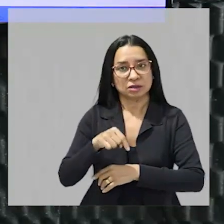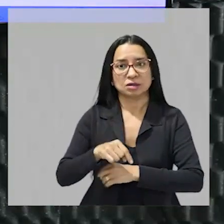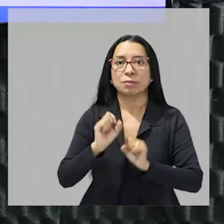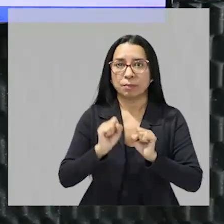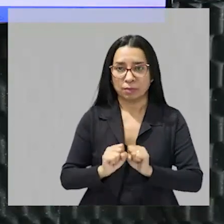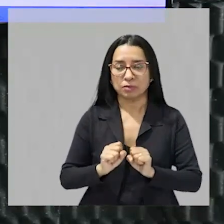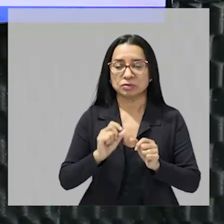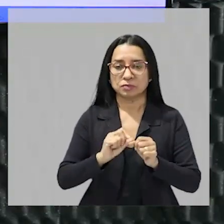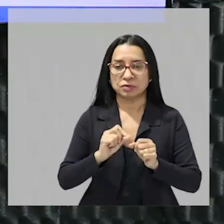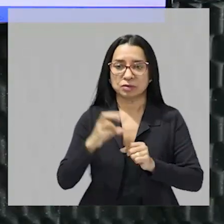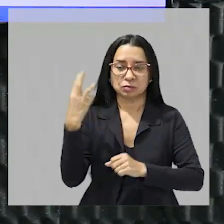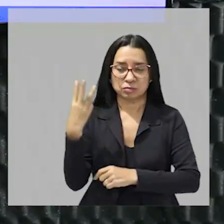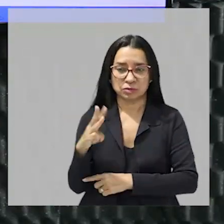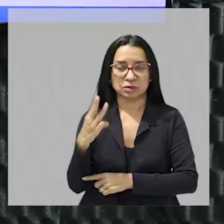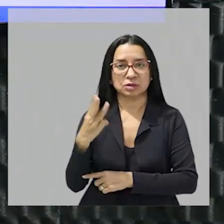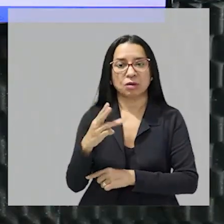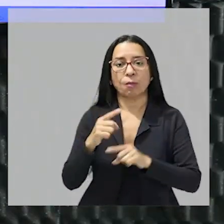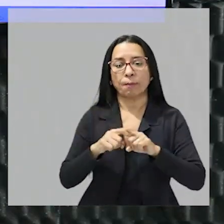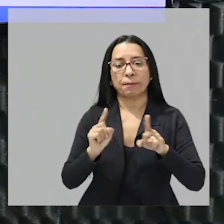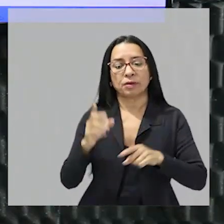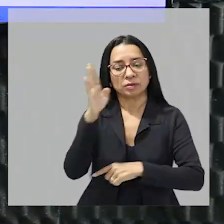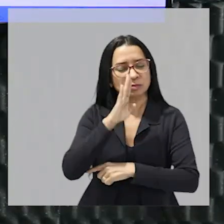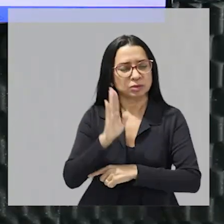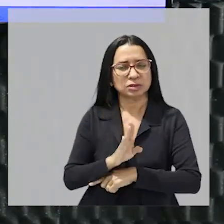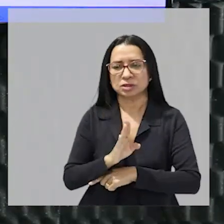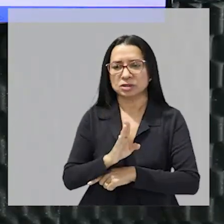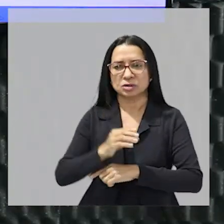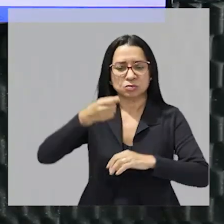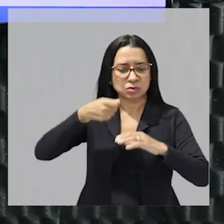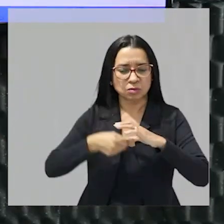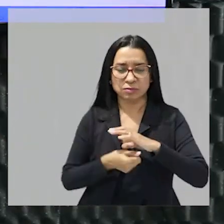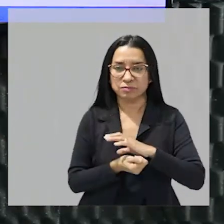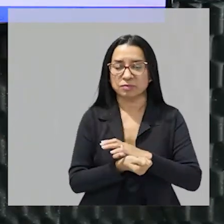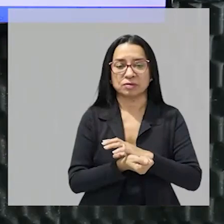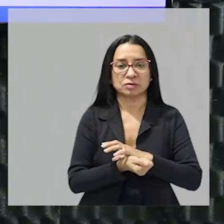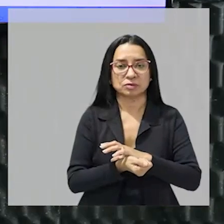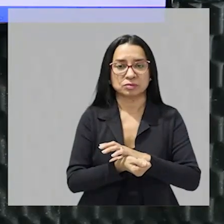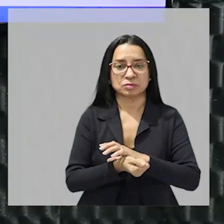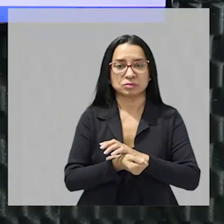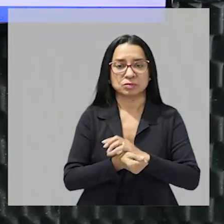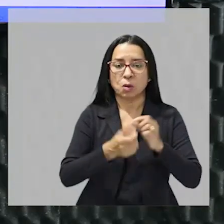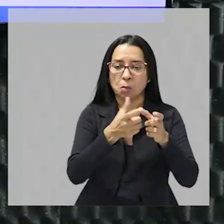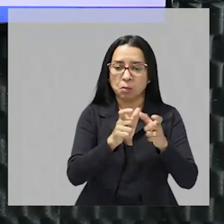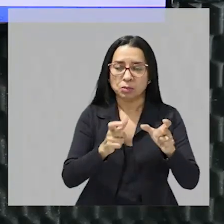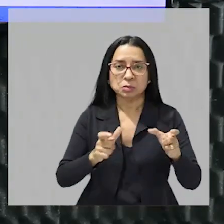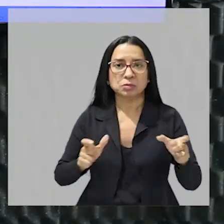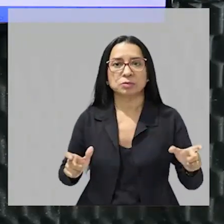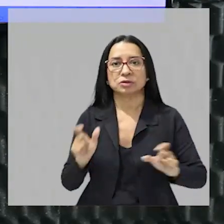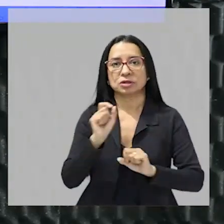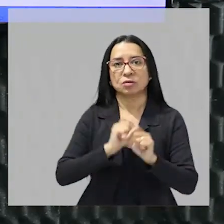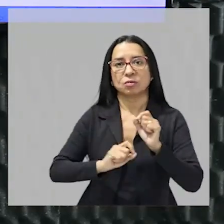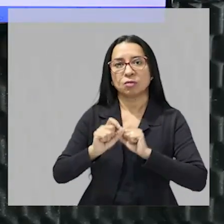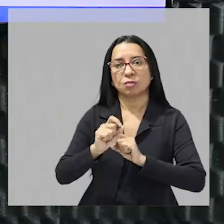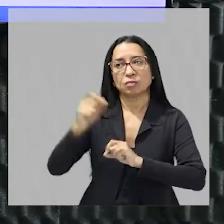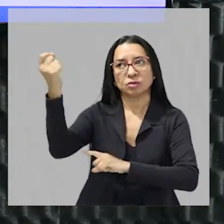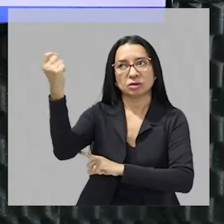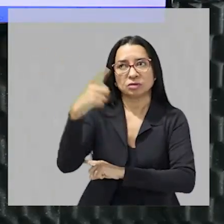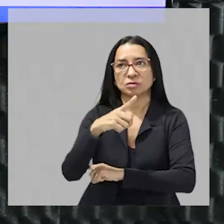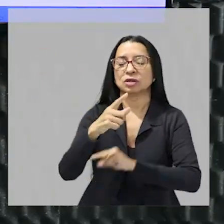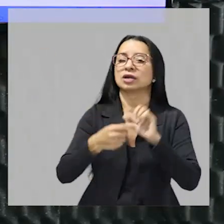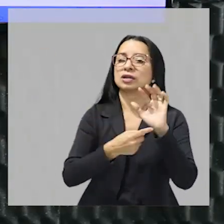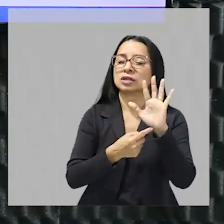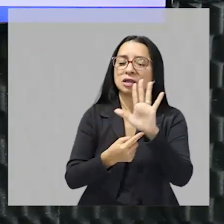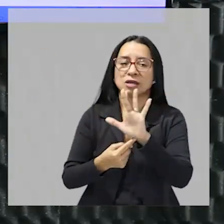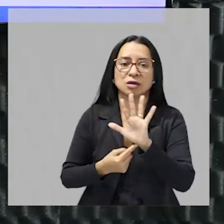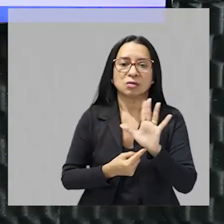feito. Mas o Brasil não faz. Não em grande proporção, como no caso da solar e eólica, que deveria ser feita pelo potencial.